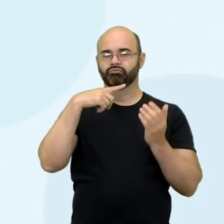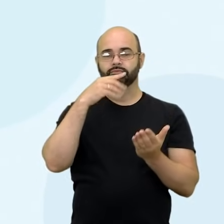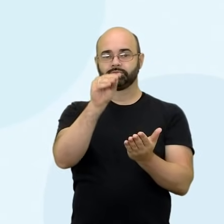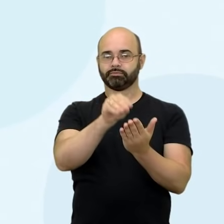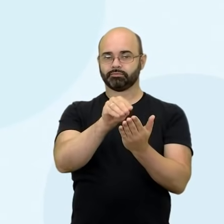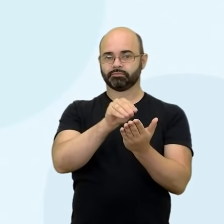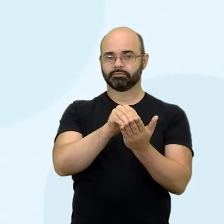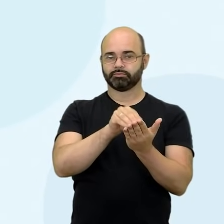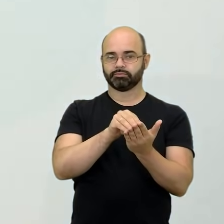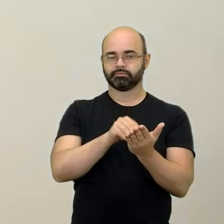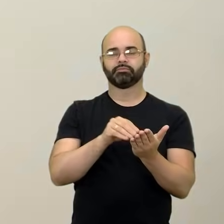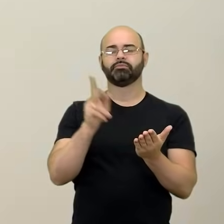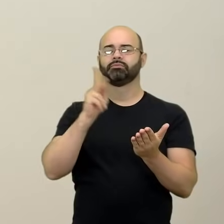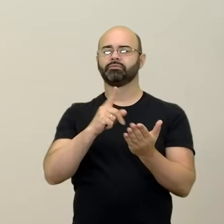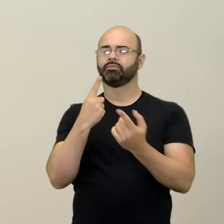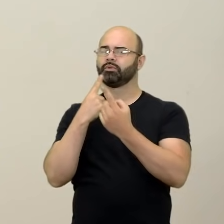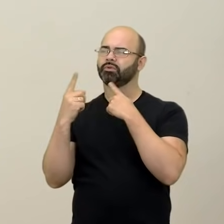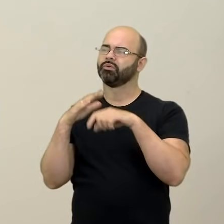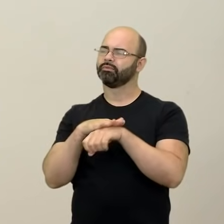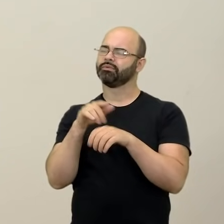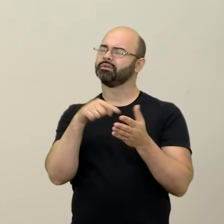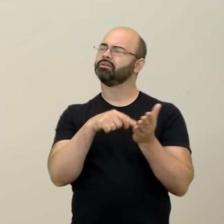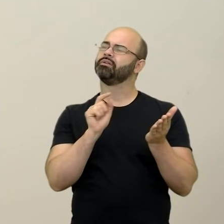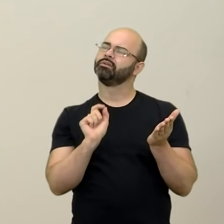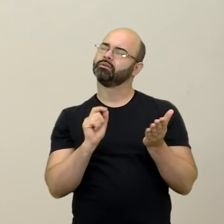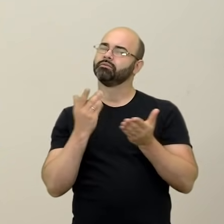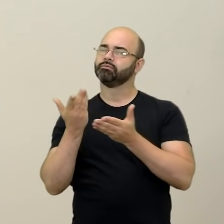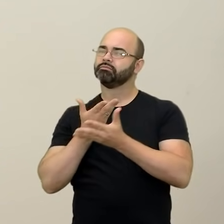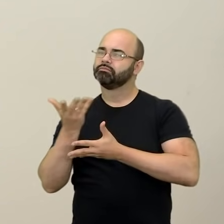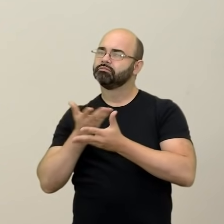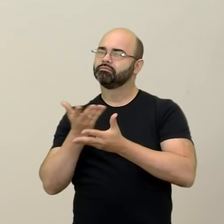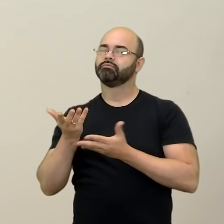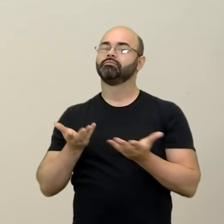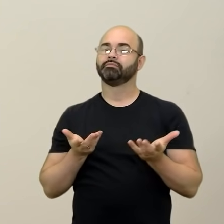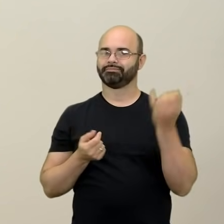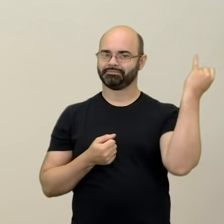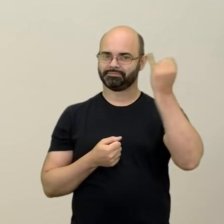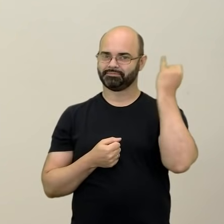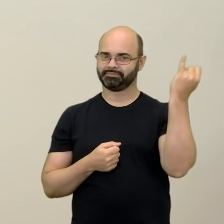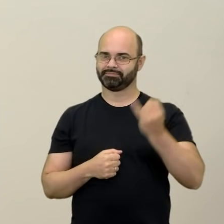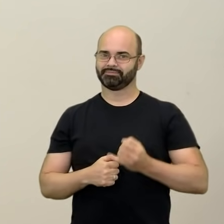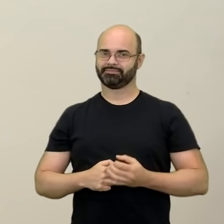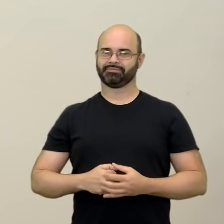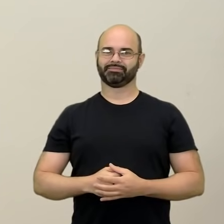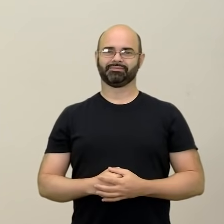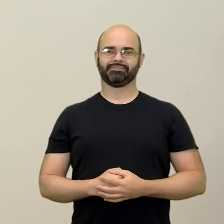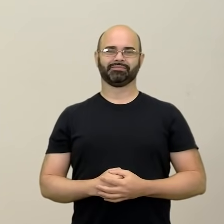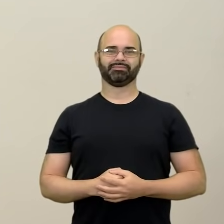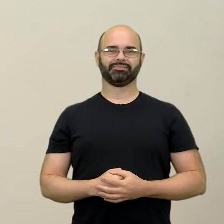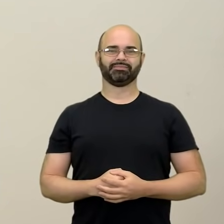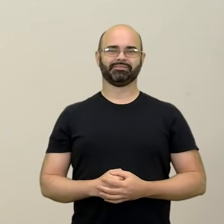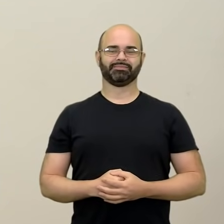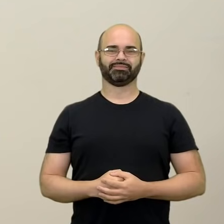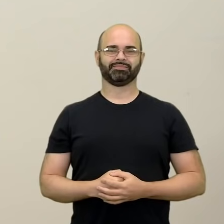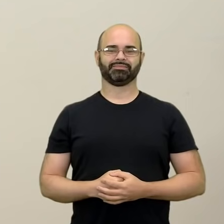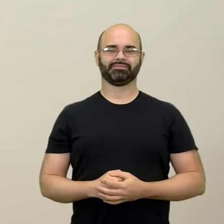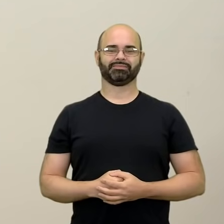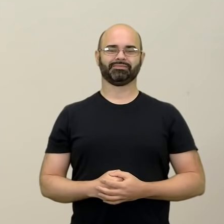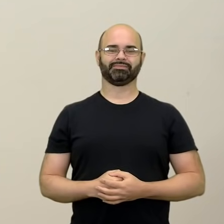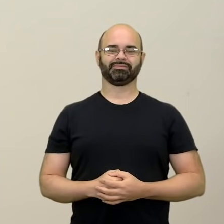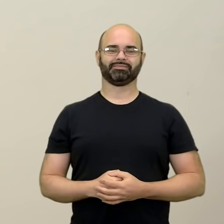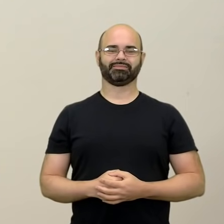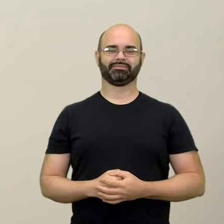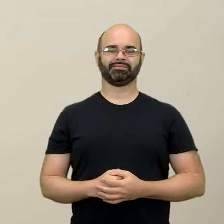pesquisar tirar dúvida que o seu professor tá bom isso é extremamente importante bom eu falei que a gente vai